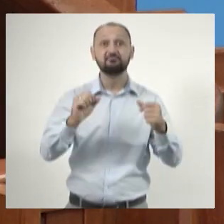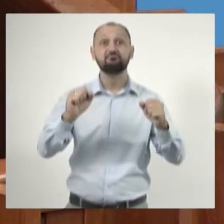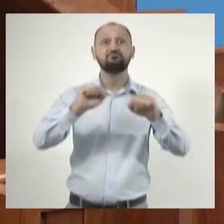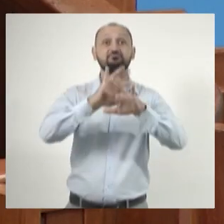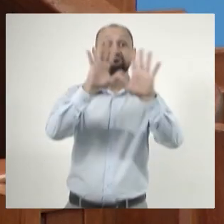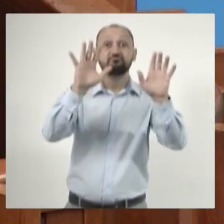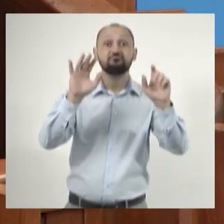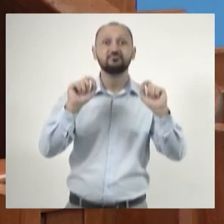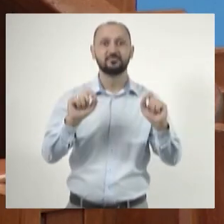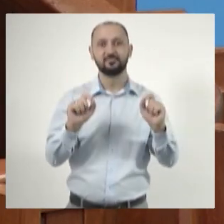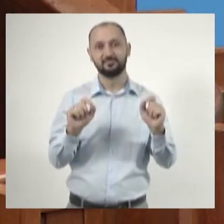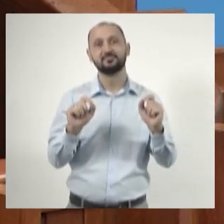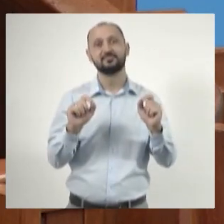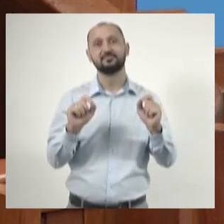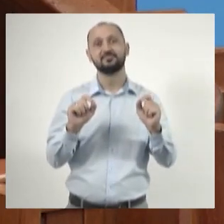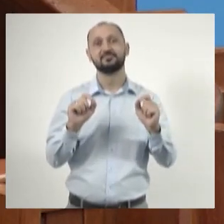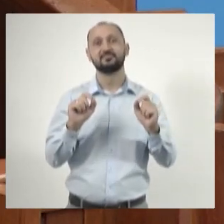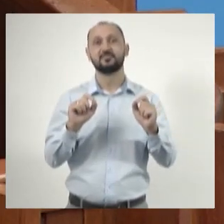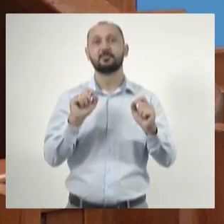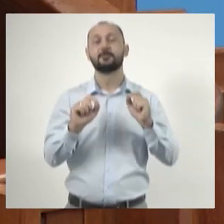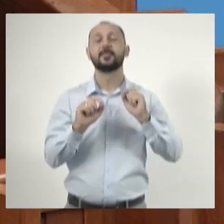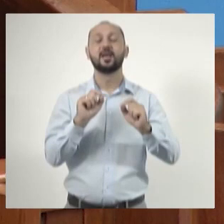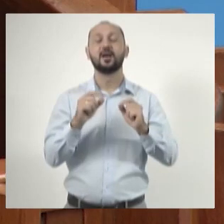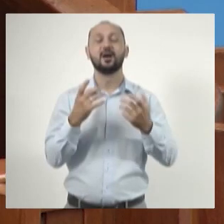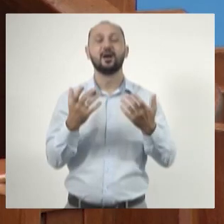e claro o que